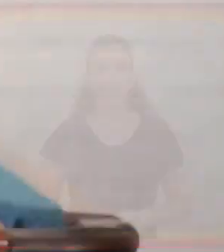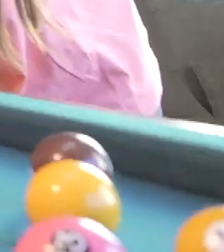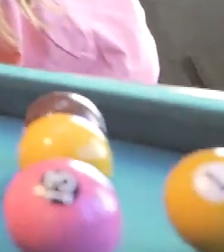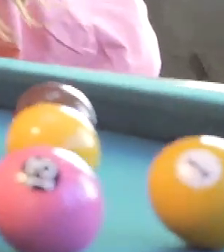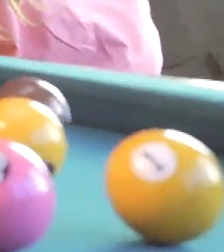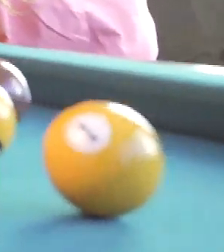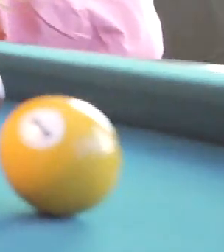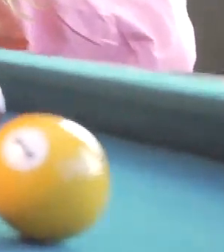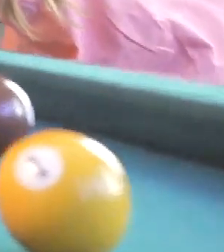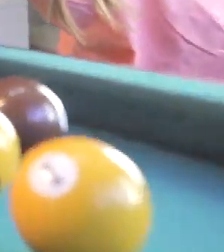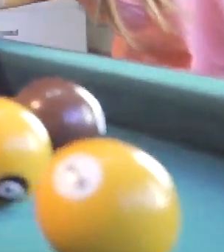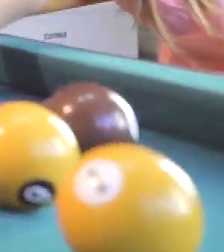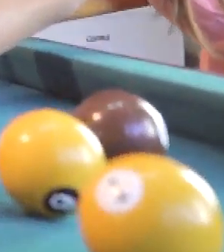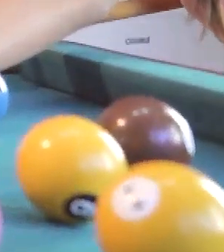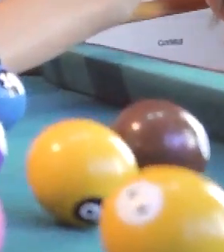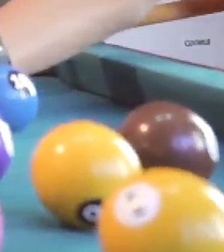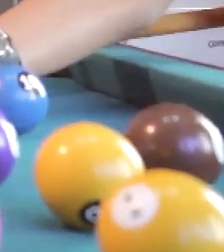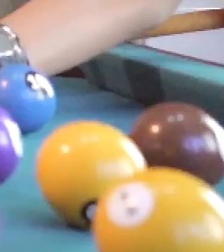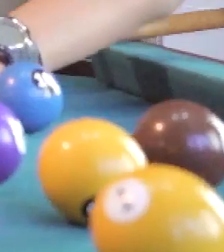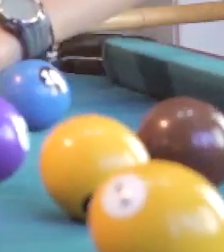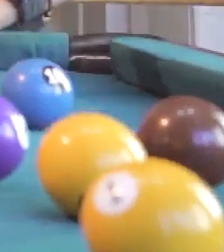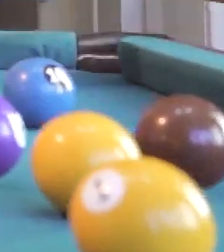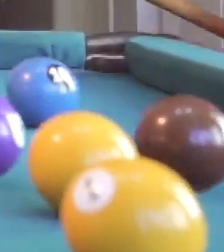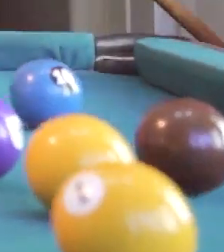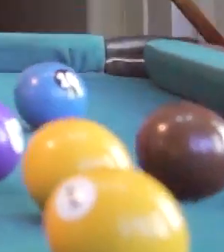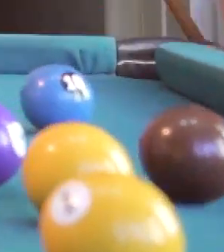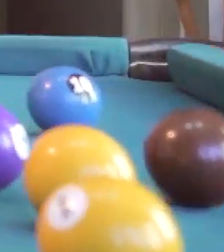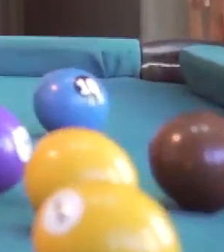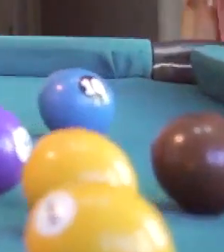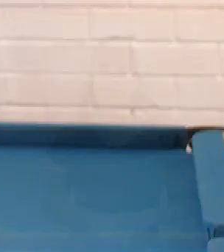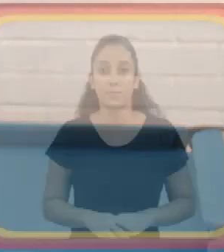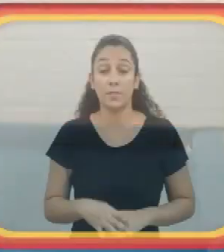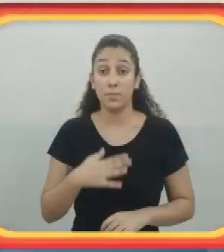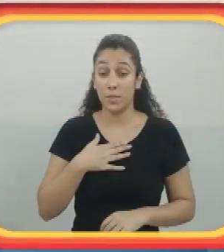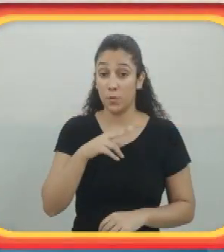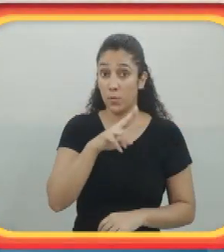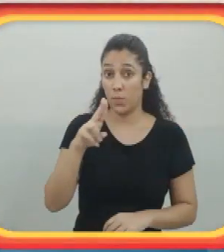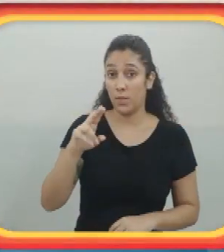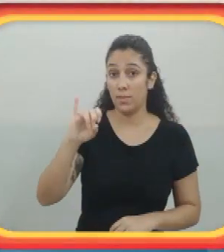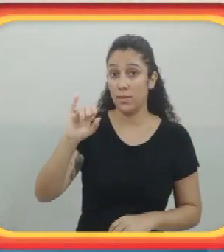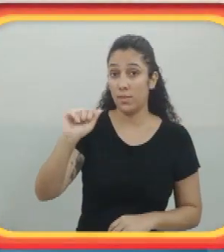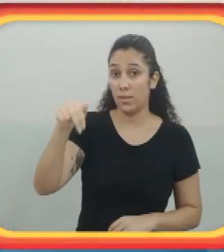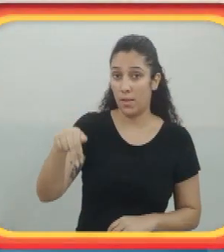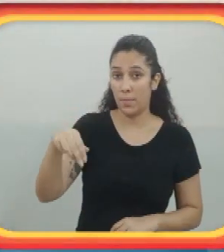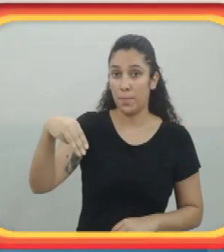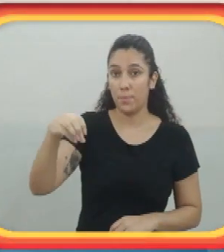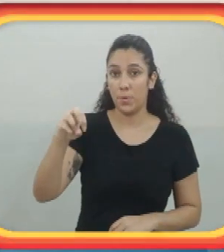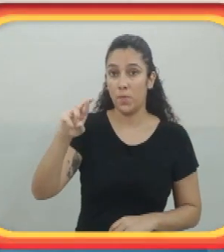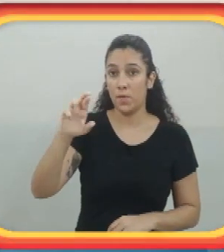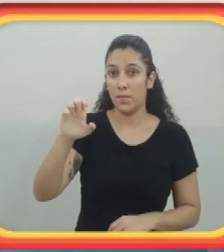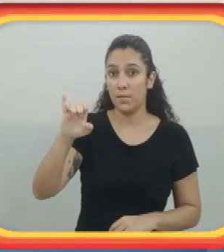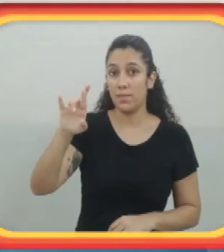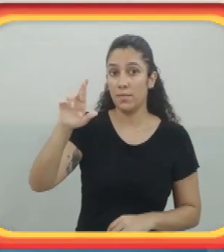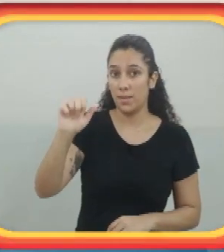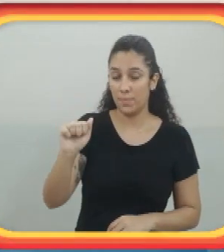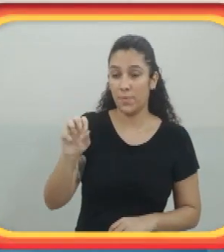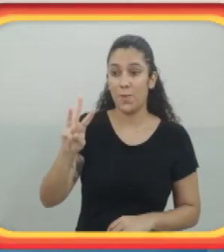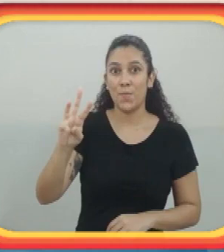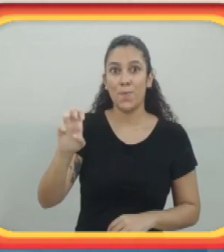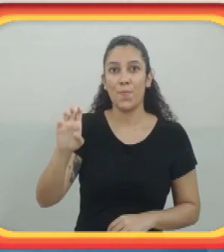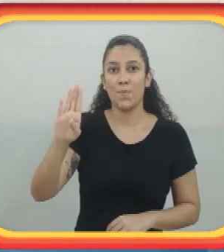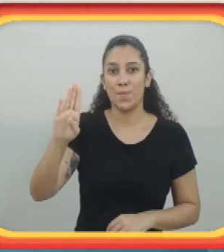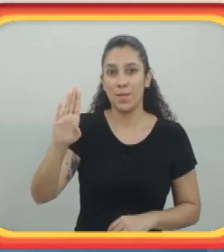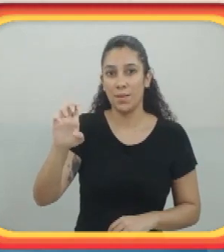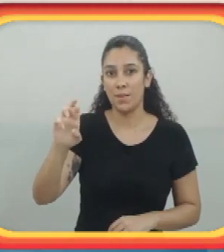escuro. Ian dá uma tacada na bola branca e empurra a azul. Meu nome é Ian Moreira Werbeling Soares,